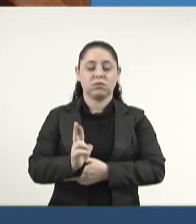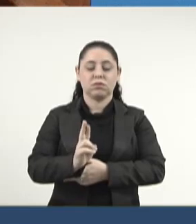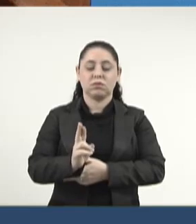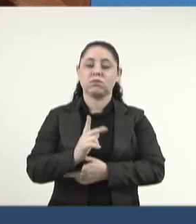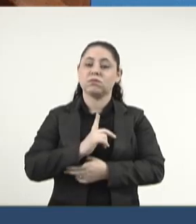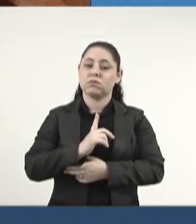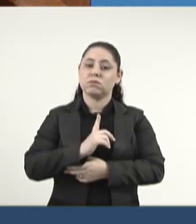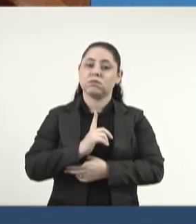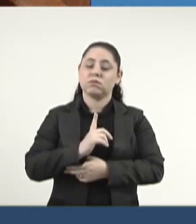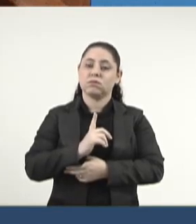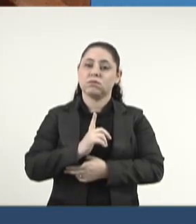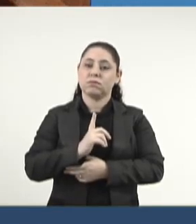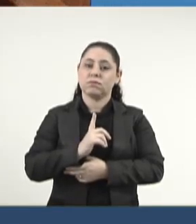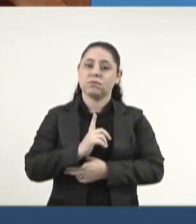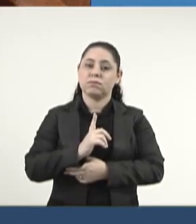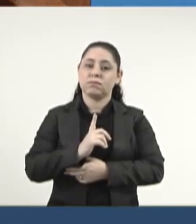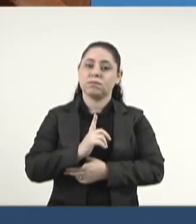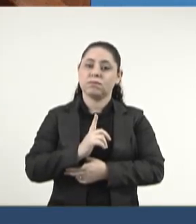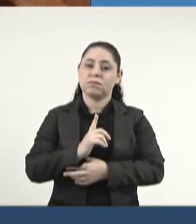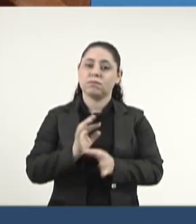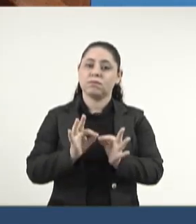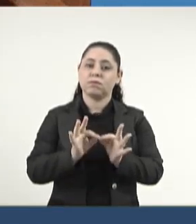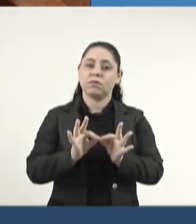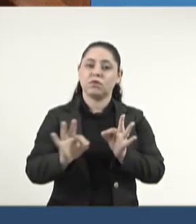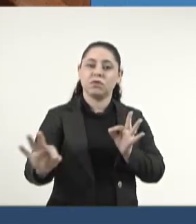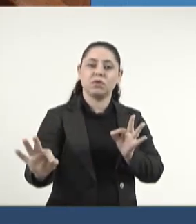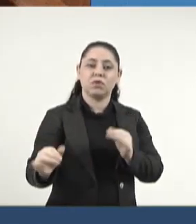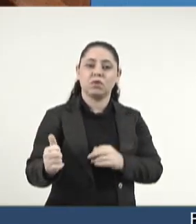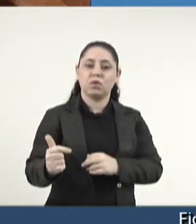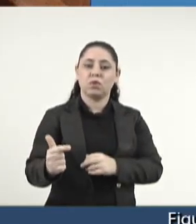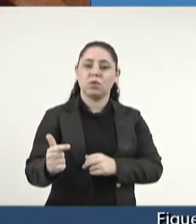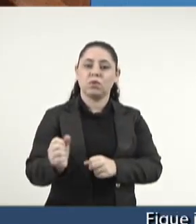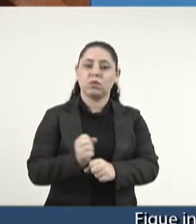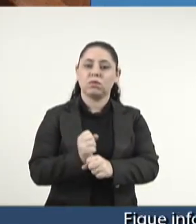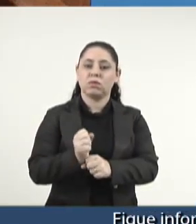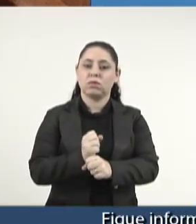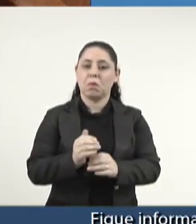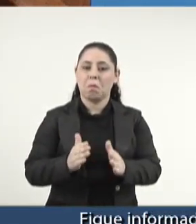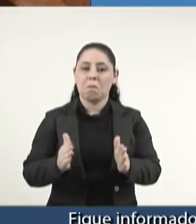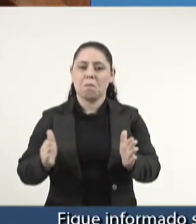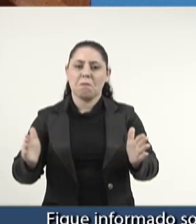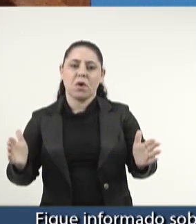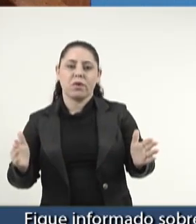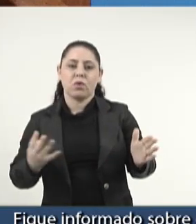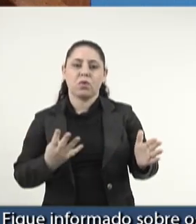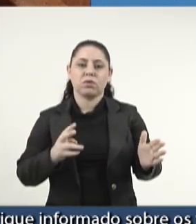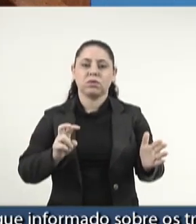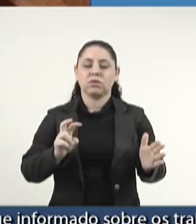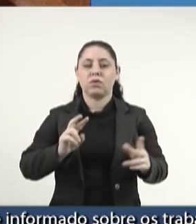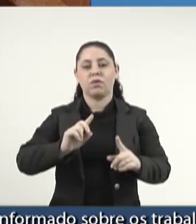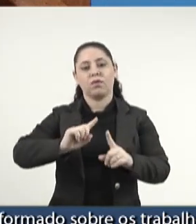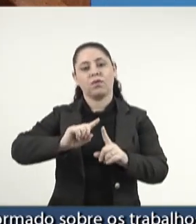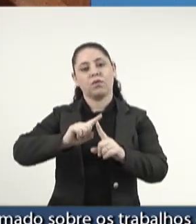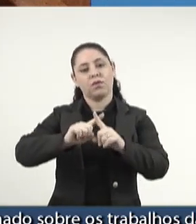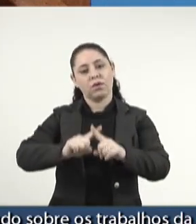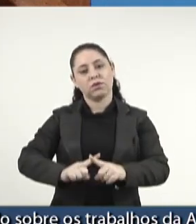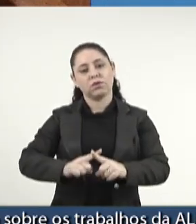consta, e estendeu para 12 anos, 45